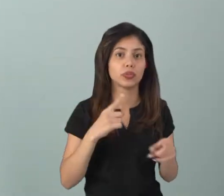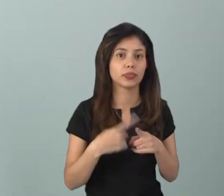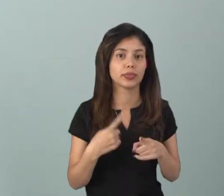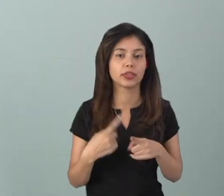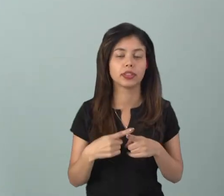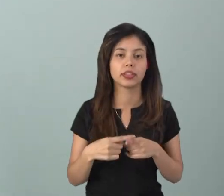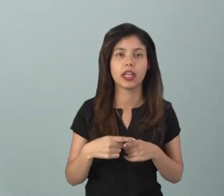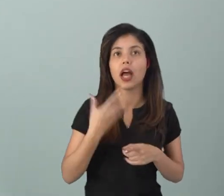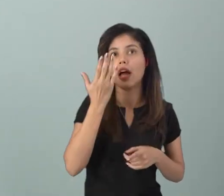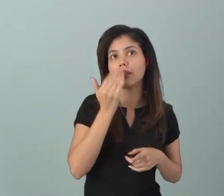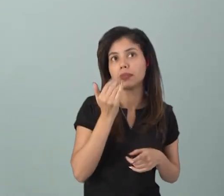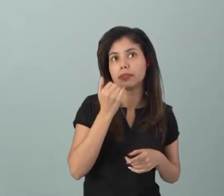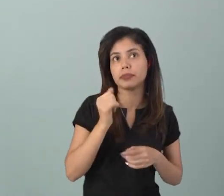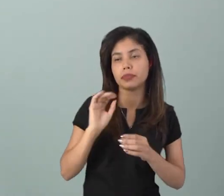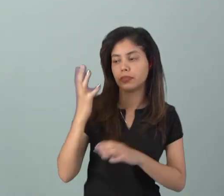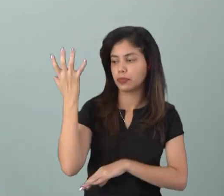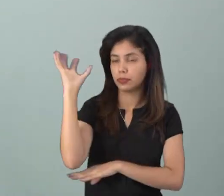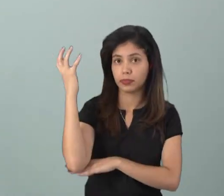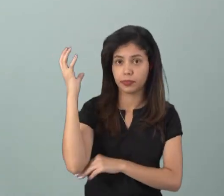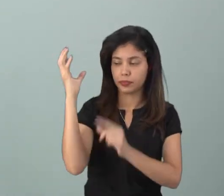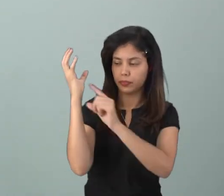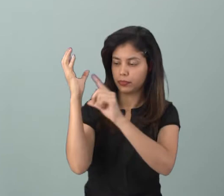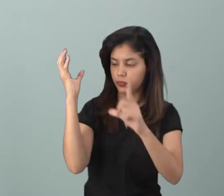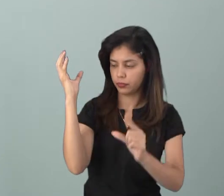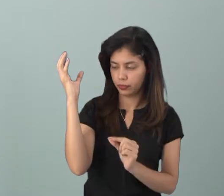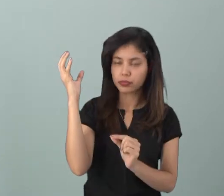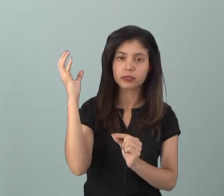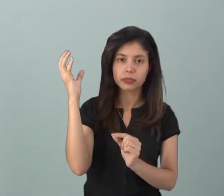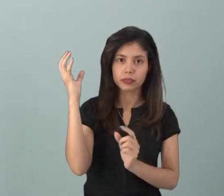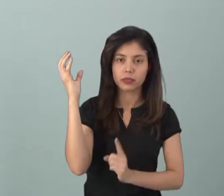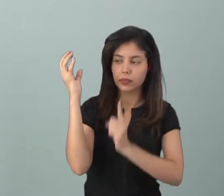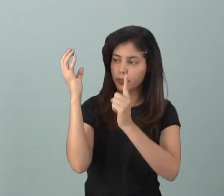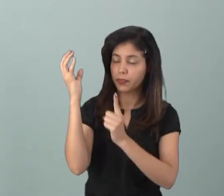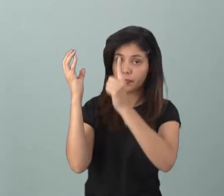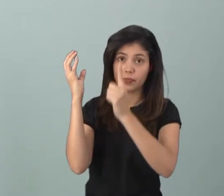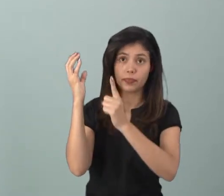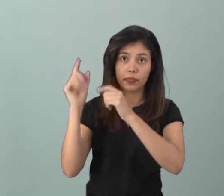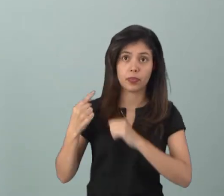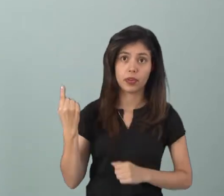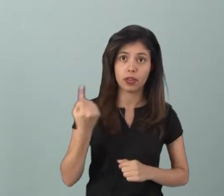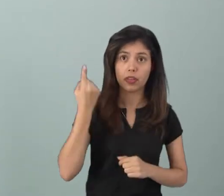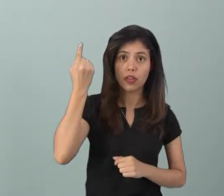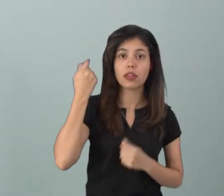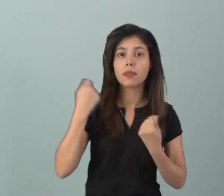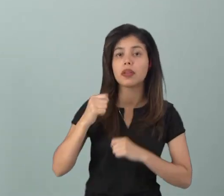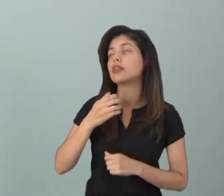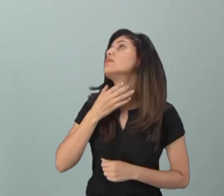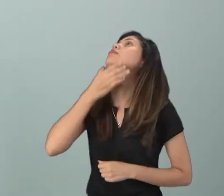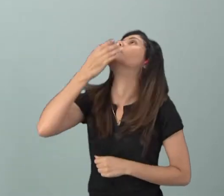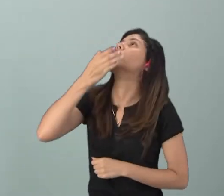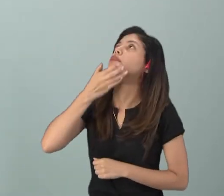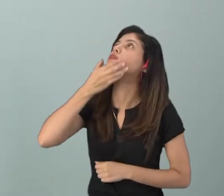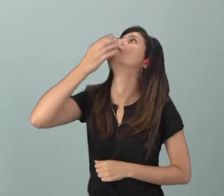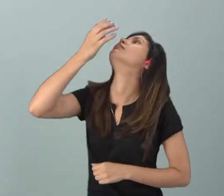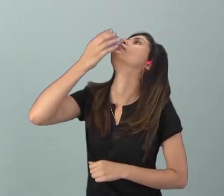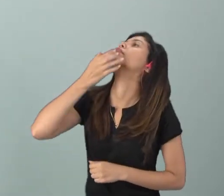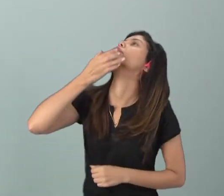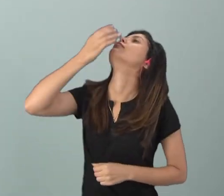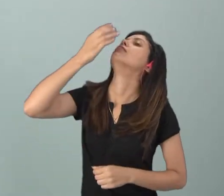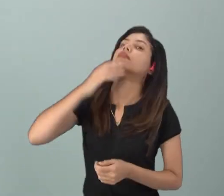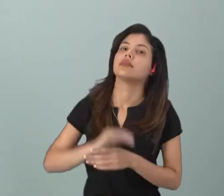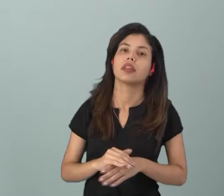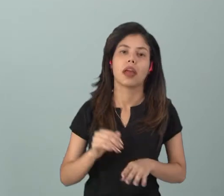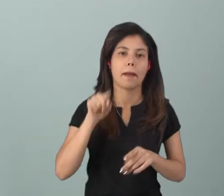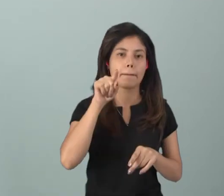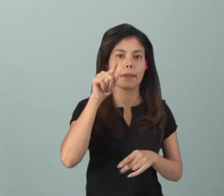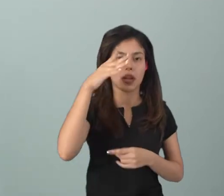os frutos deixaram de ficar pertinho da base, ficaram cada vez mais altos, e aí ela de tanto que teve que elevar o seu